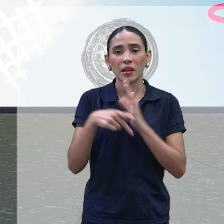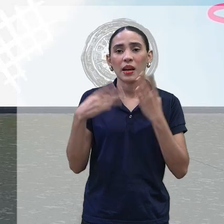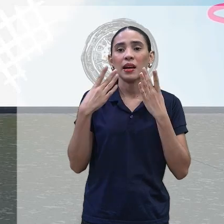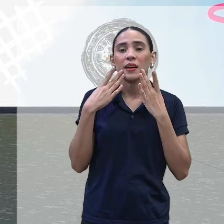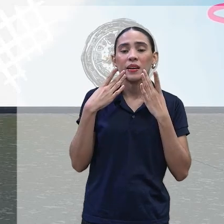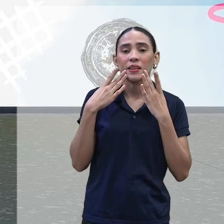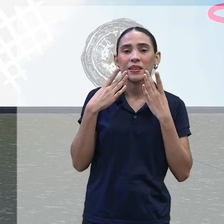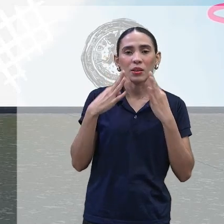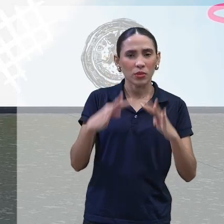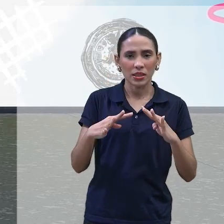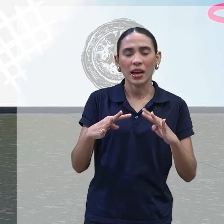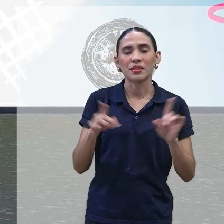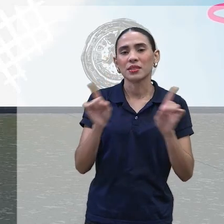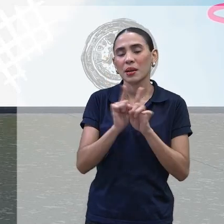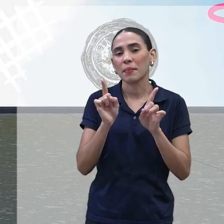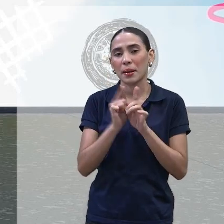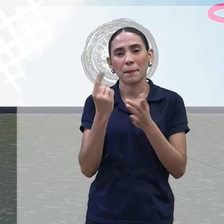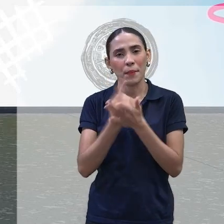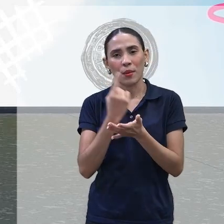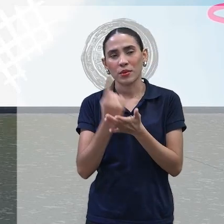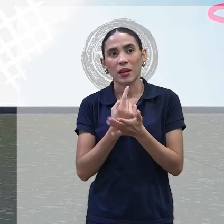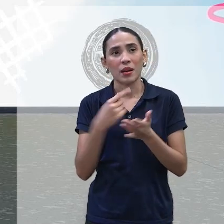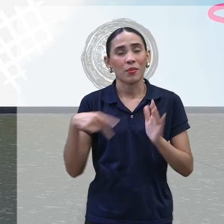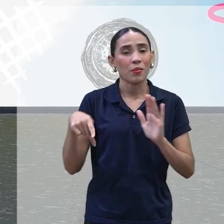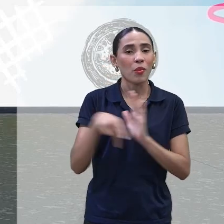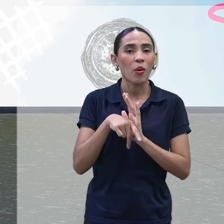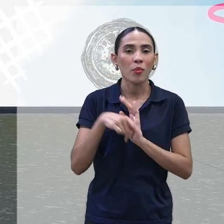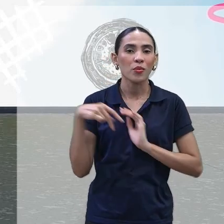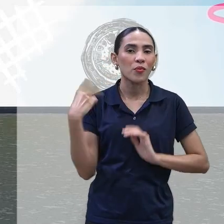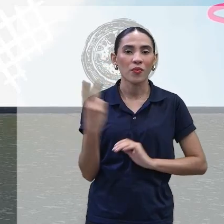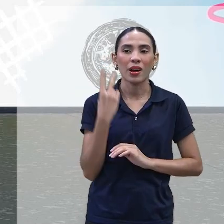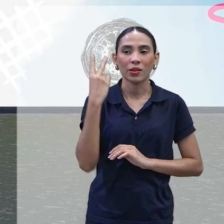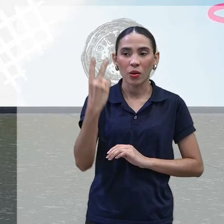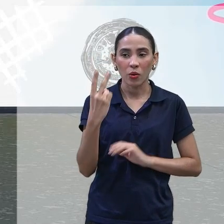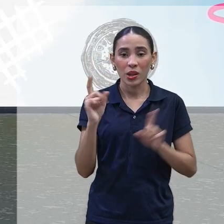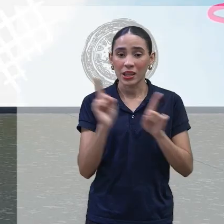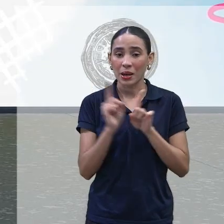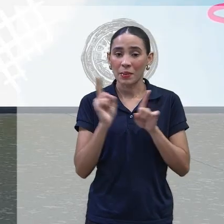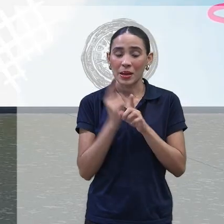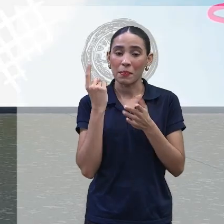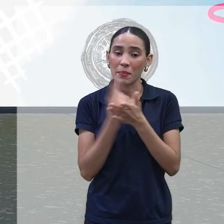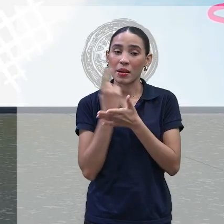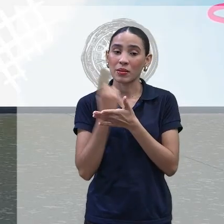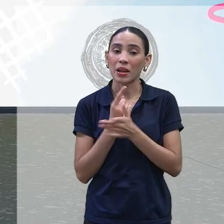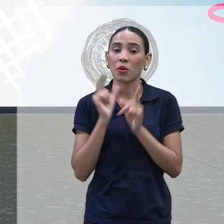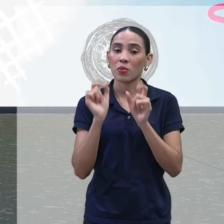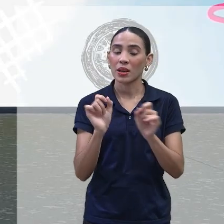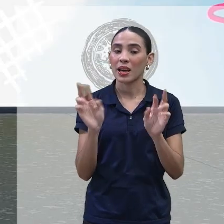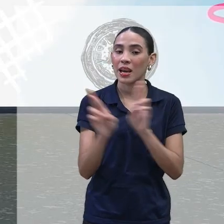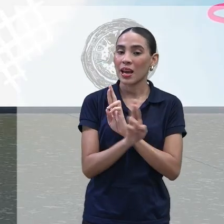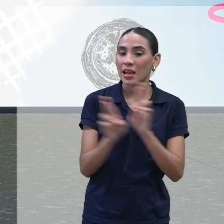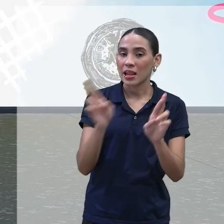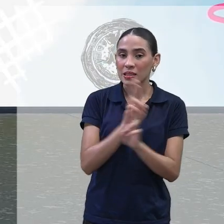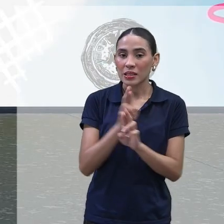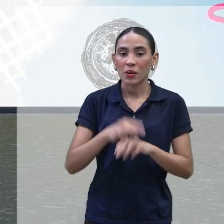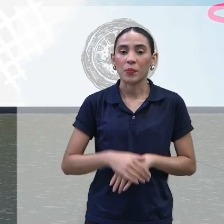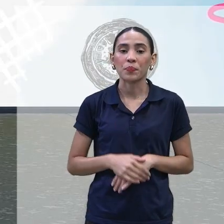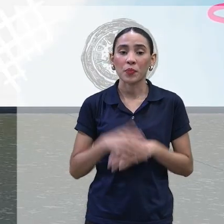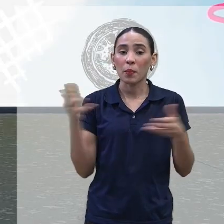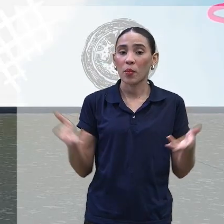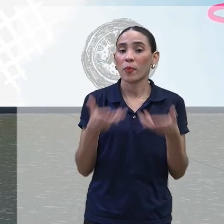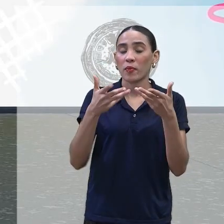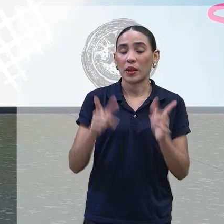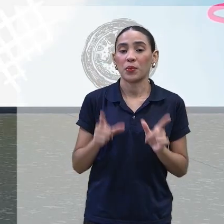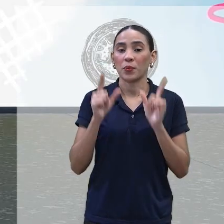naturezas, questionar nossos próprios valores, questionar as relações, né? Promovendo o